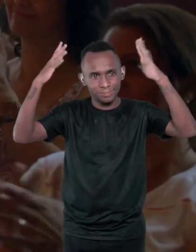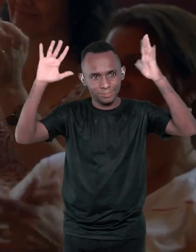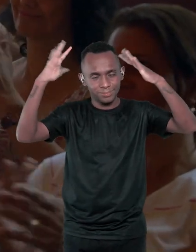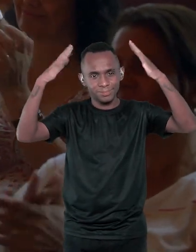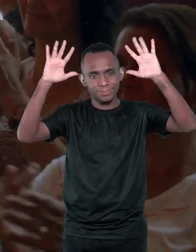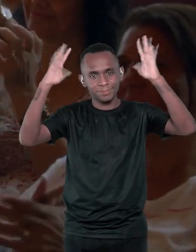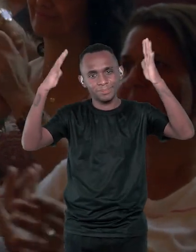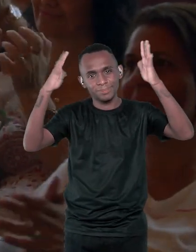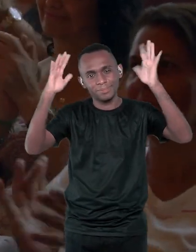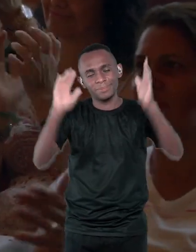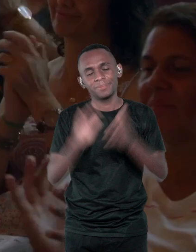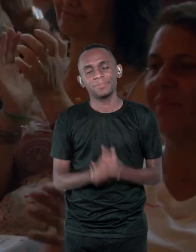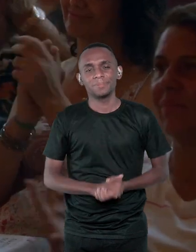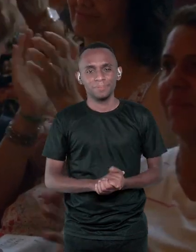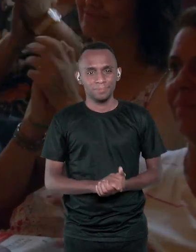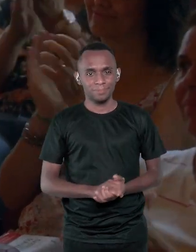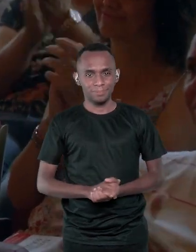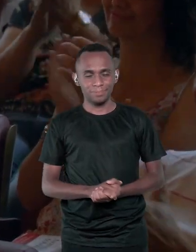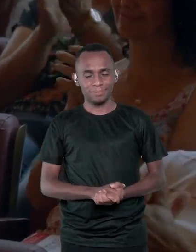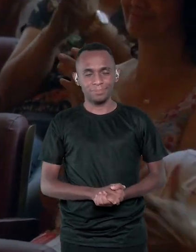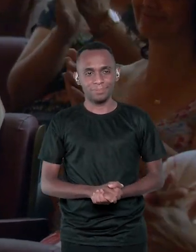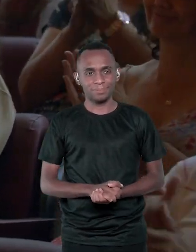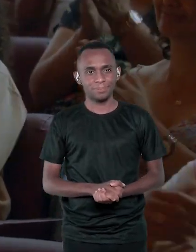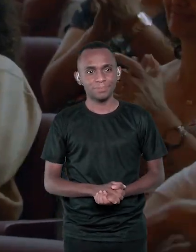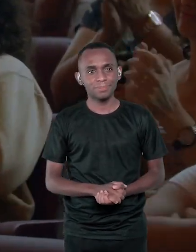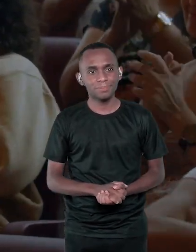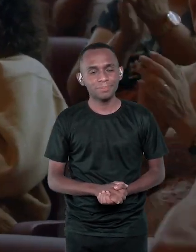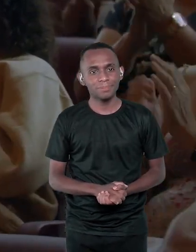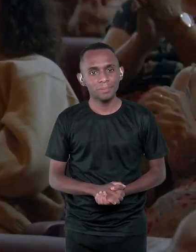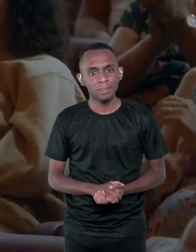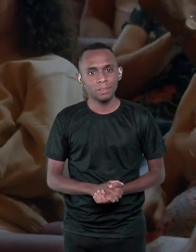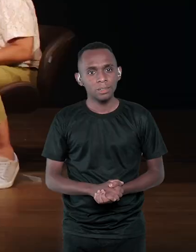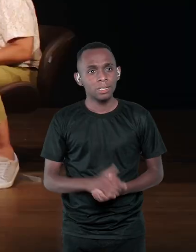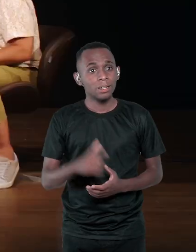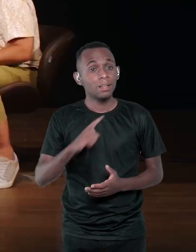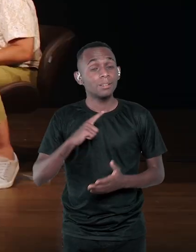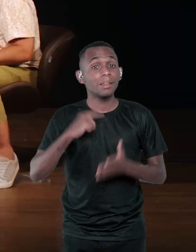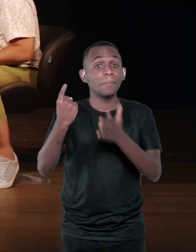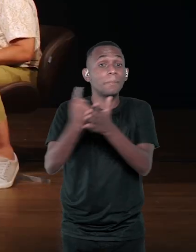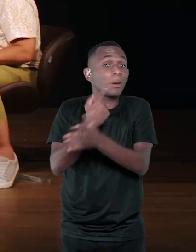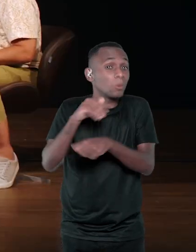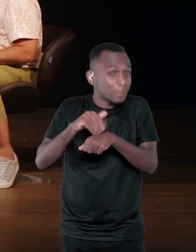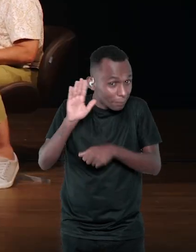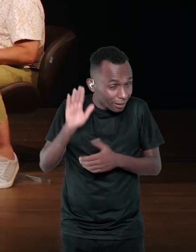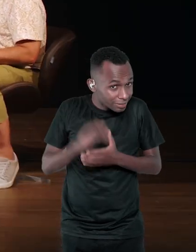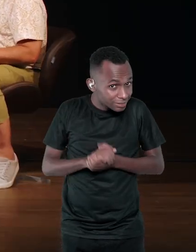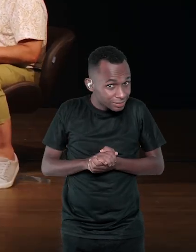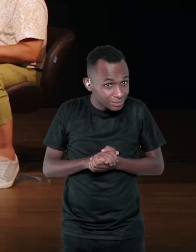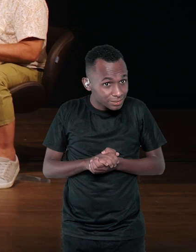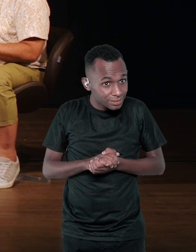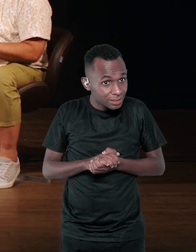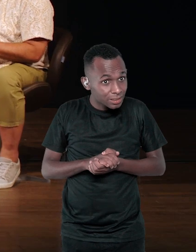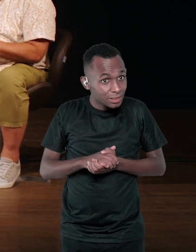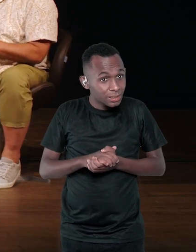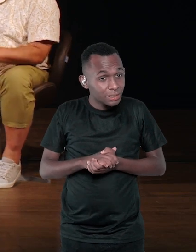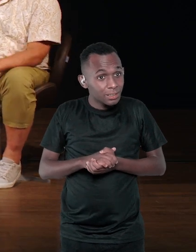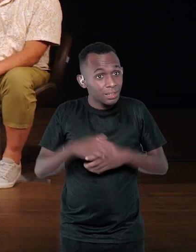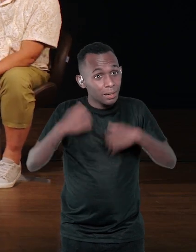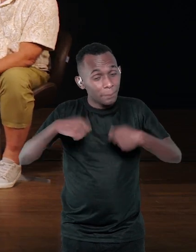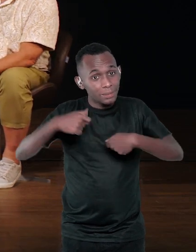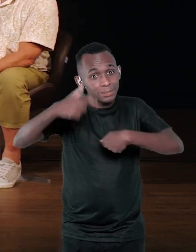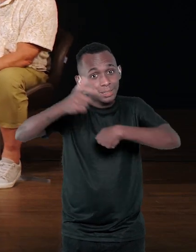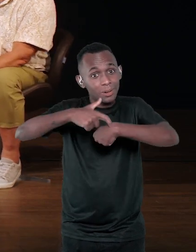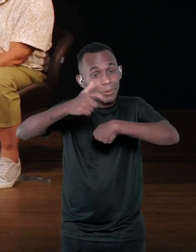Diversas pessoas da plateia aplaudem a fala de Zeca. Tem mais alguma pergunta? Gente, não. Tem gente, está na hora,